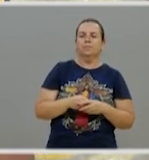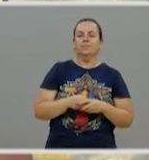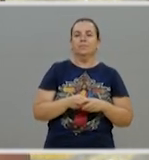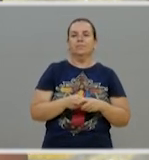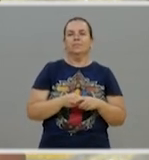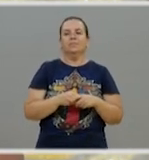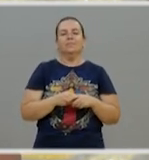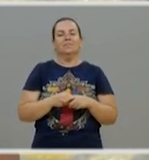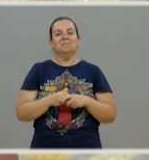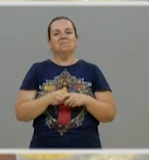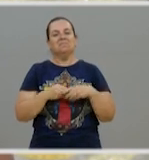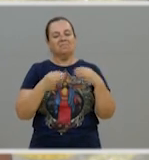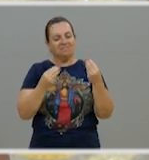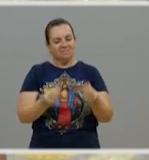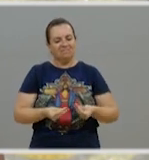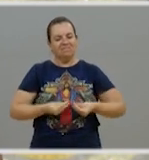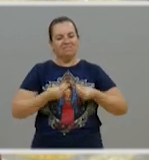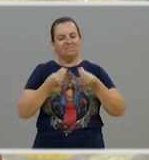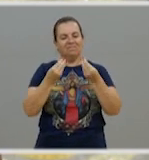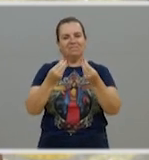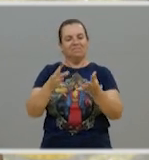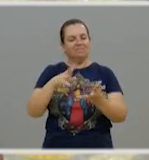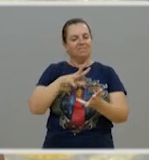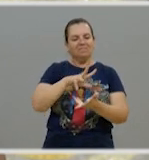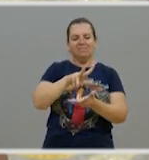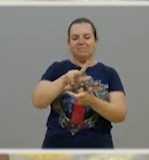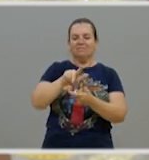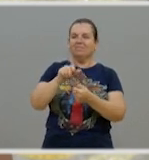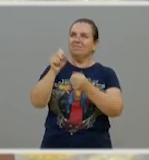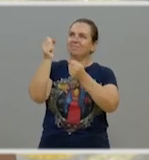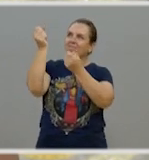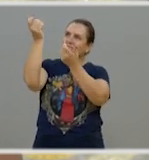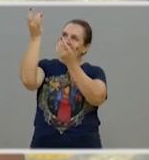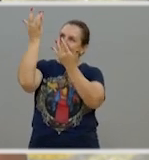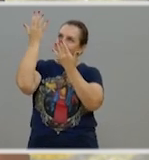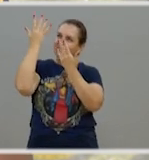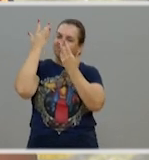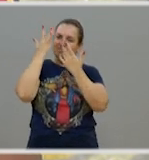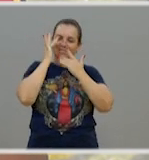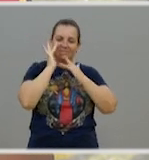transborda em toda a terra a sua graça.